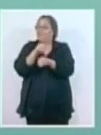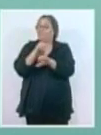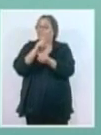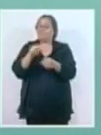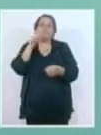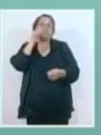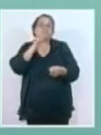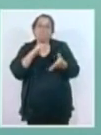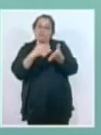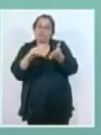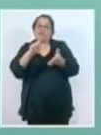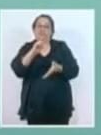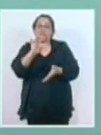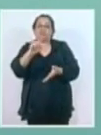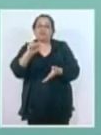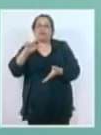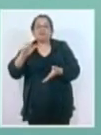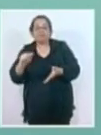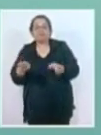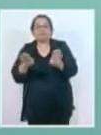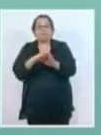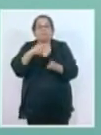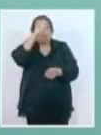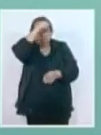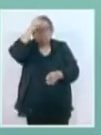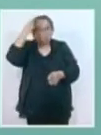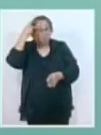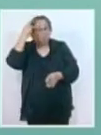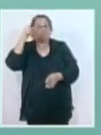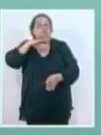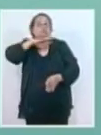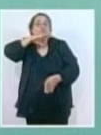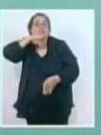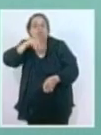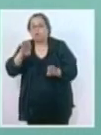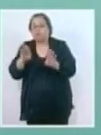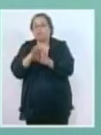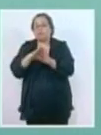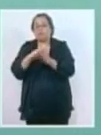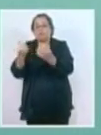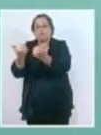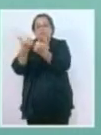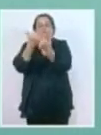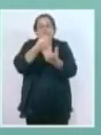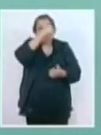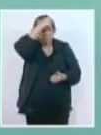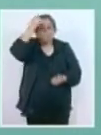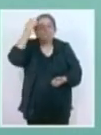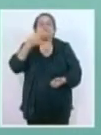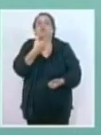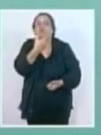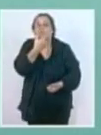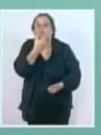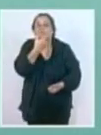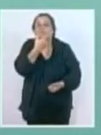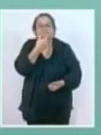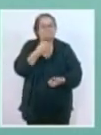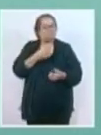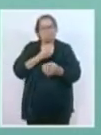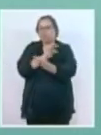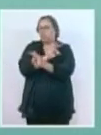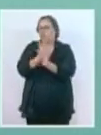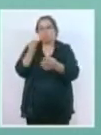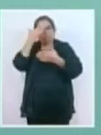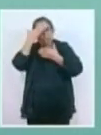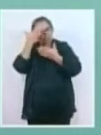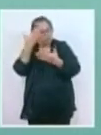Tânia, prefeito Adelmo, vice-prefeito Paulo Sérgio, sempre muito pronto, muito ativo, muito obrigado.